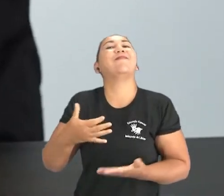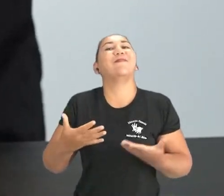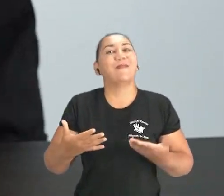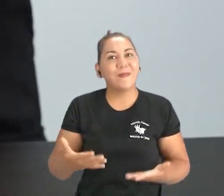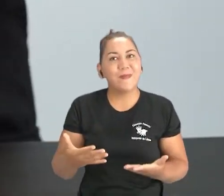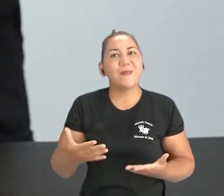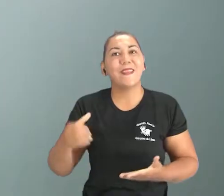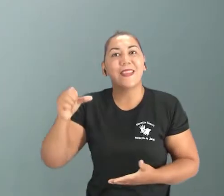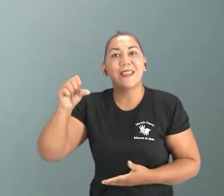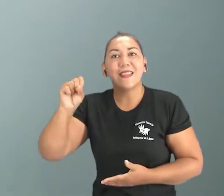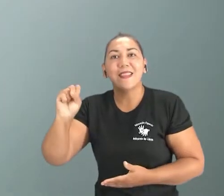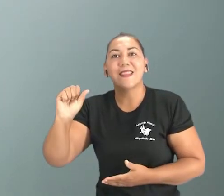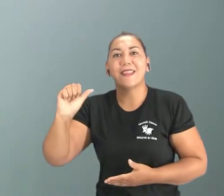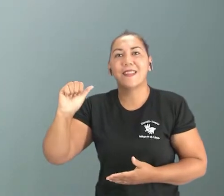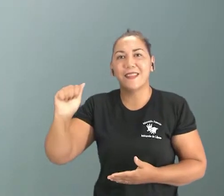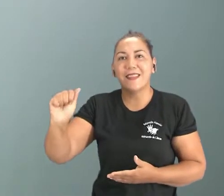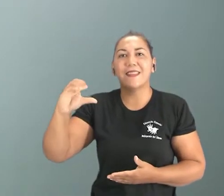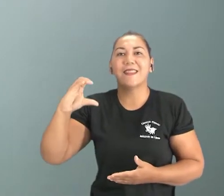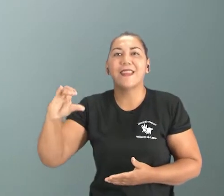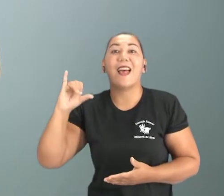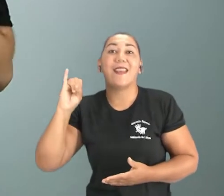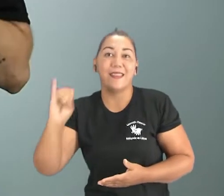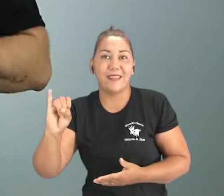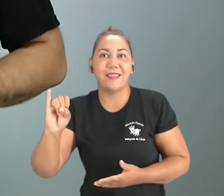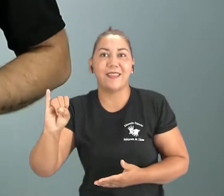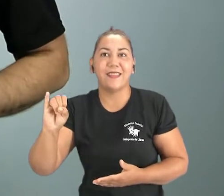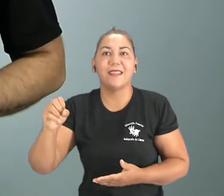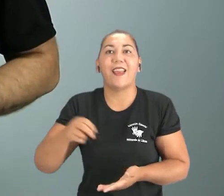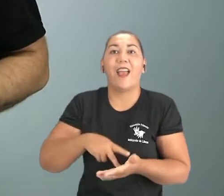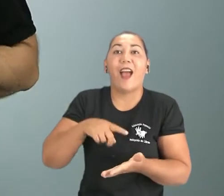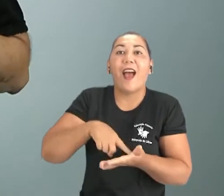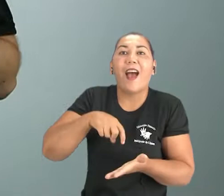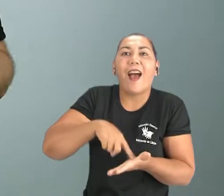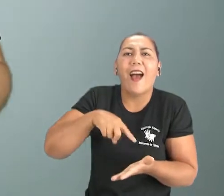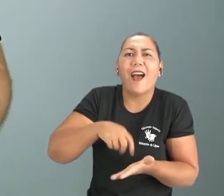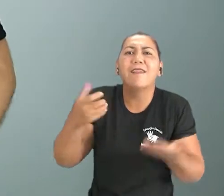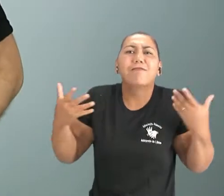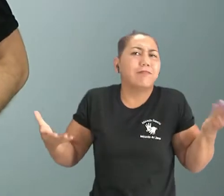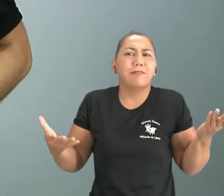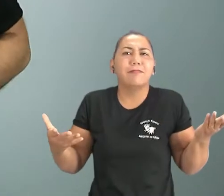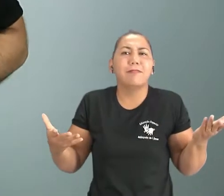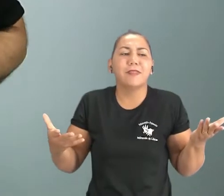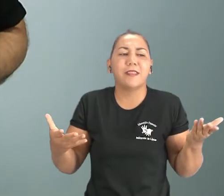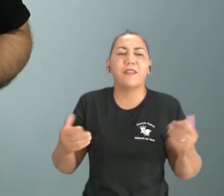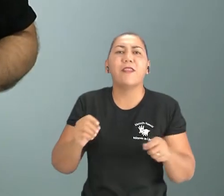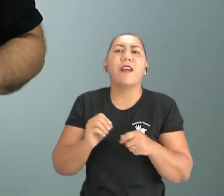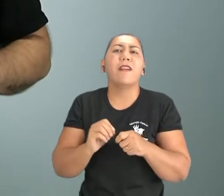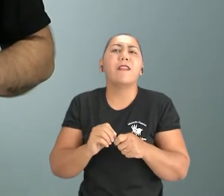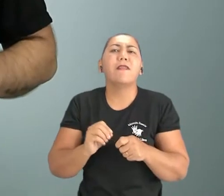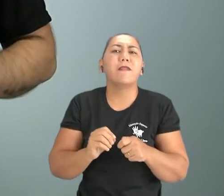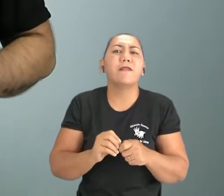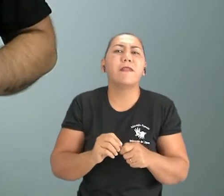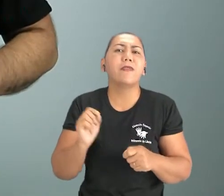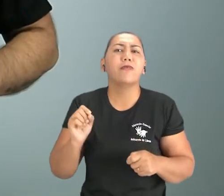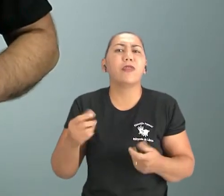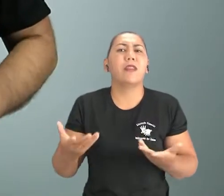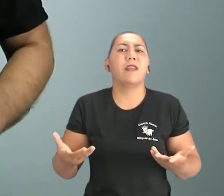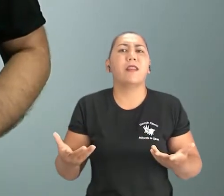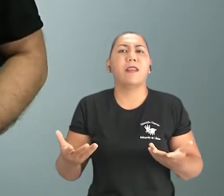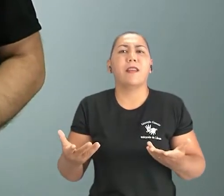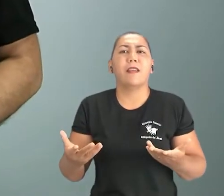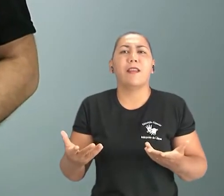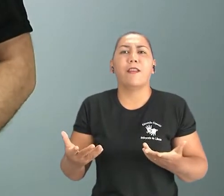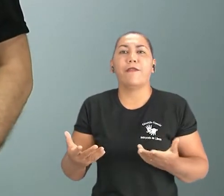ouça-me ele é o que raça muita gente falando aí ele faz isso ele faz aquilo né